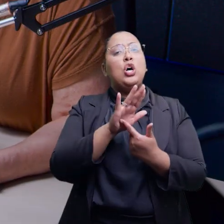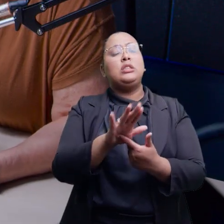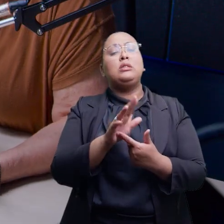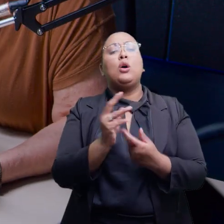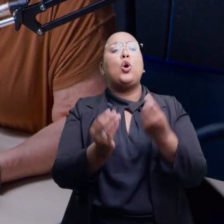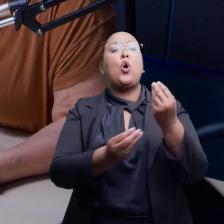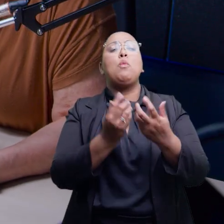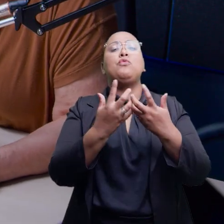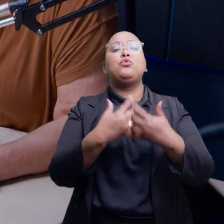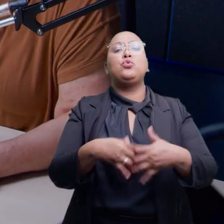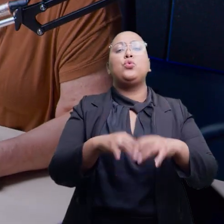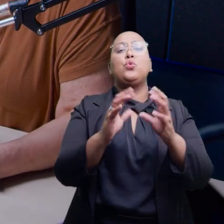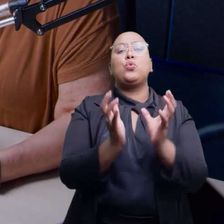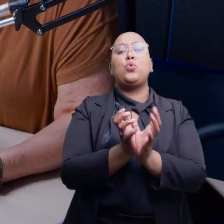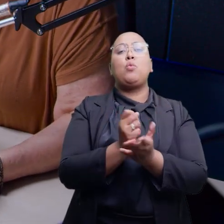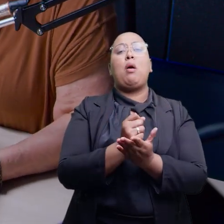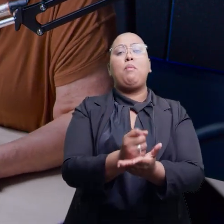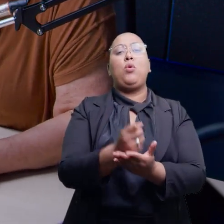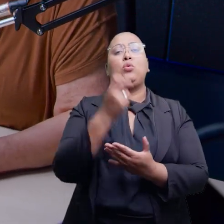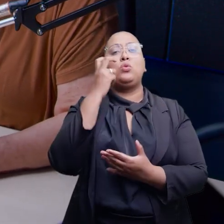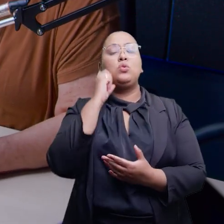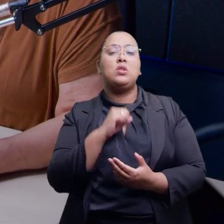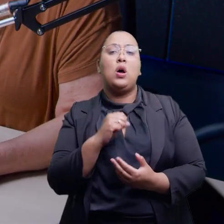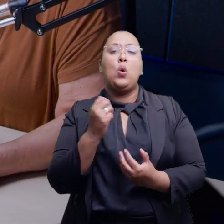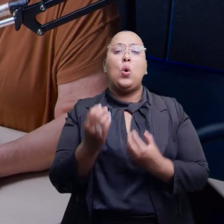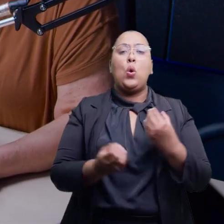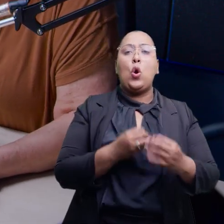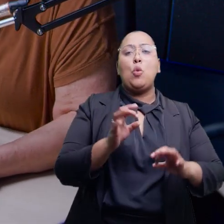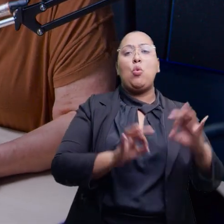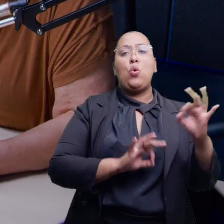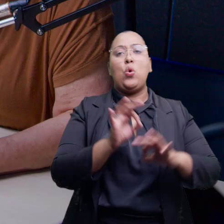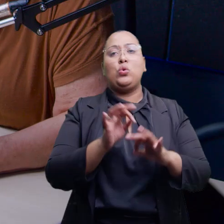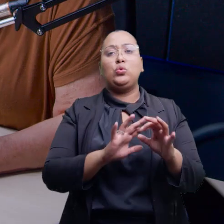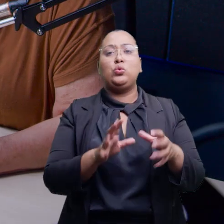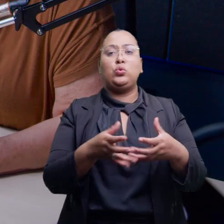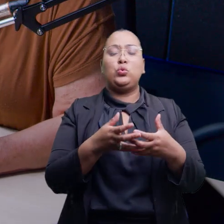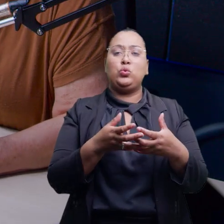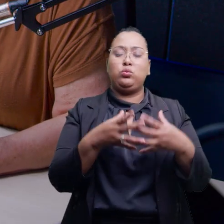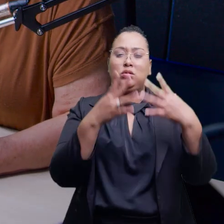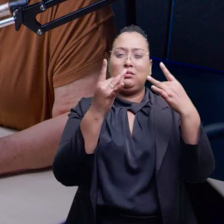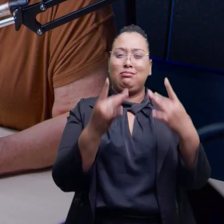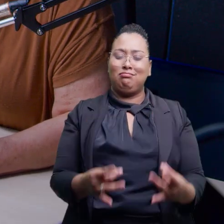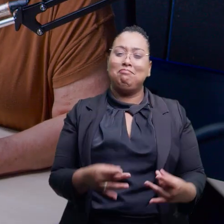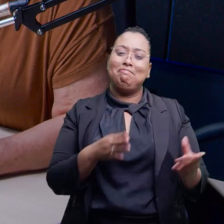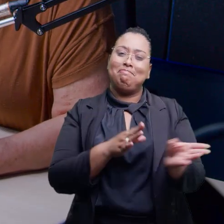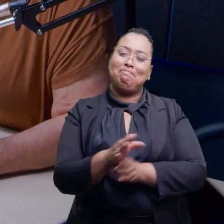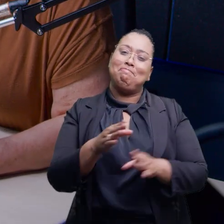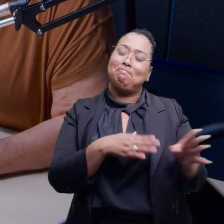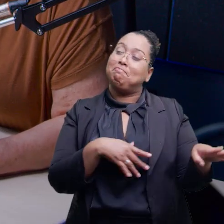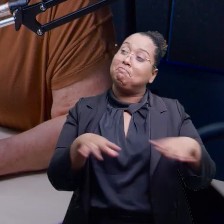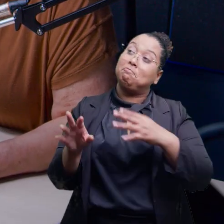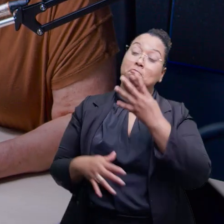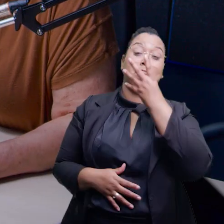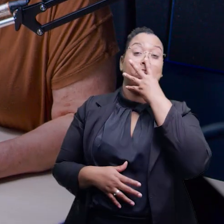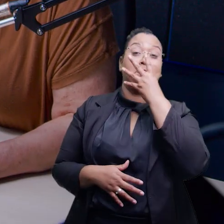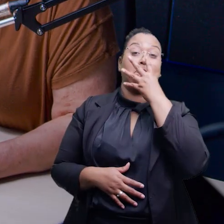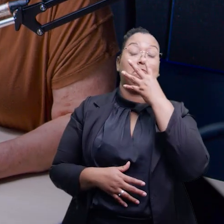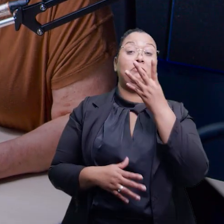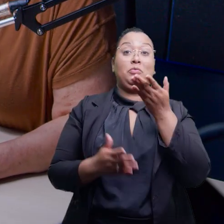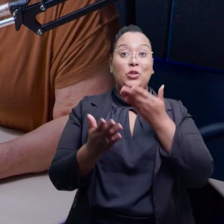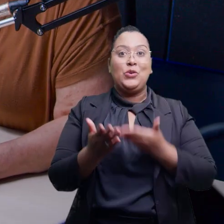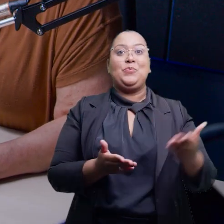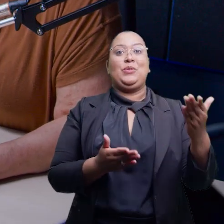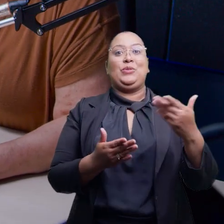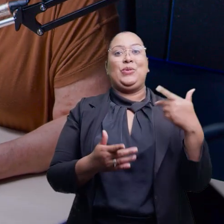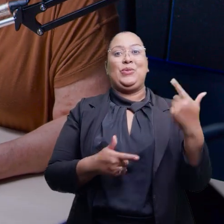do que era um grupo de apoio à adoção, como funcionava, como é que a gente montava um grupo, né? E